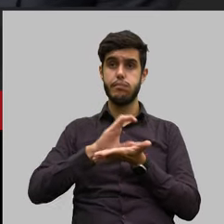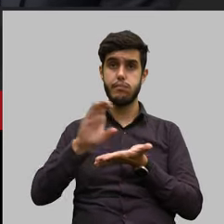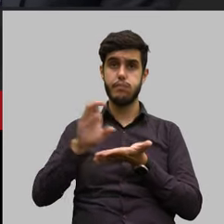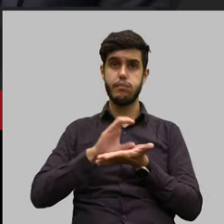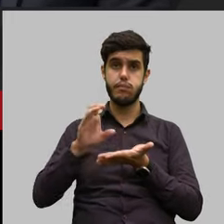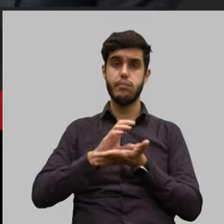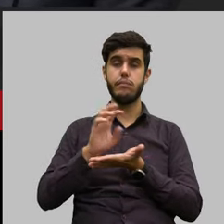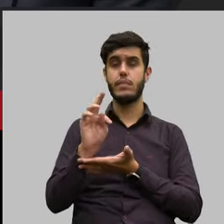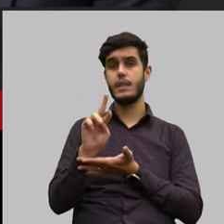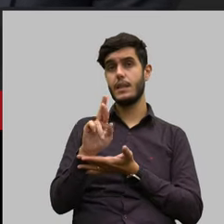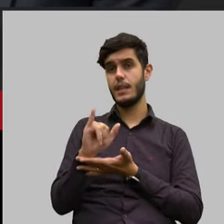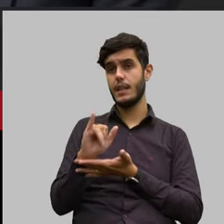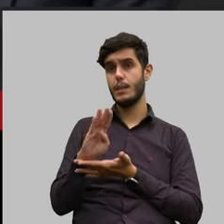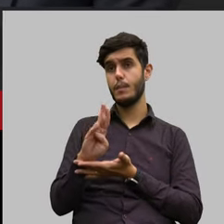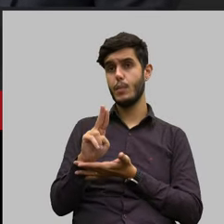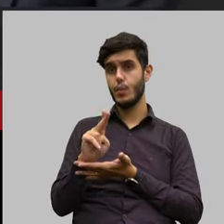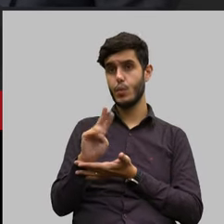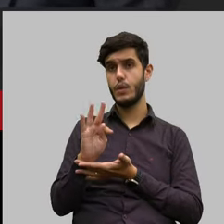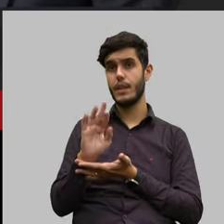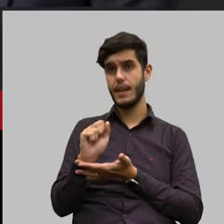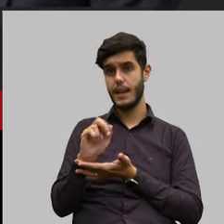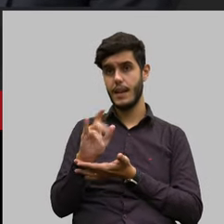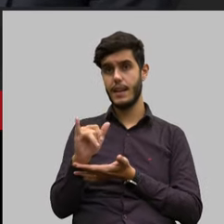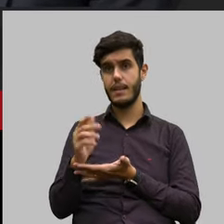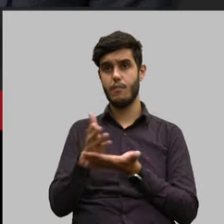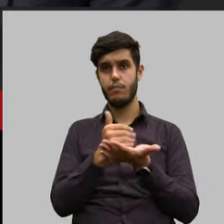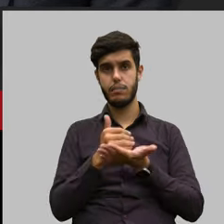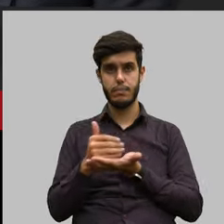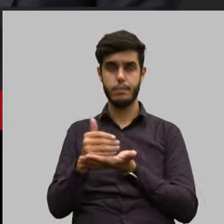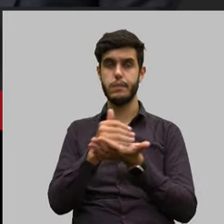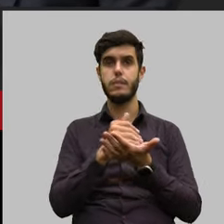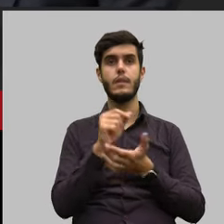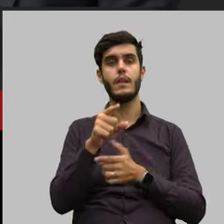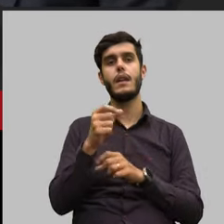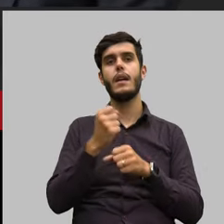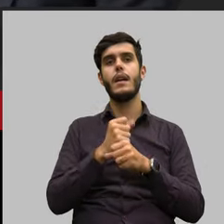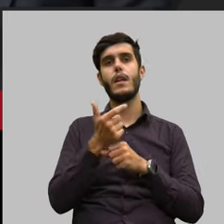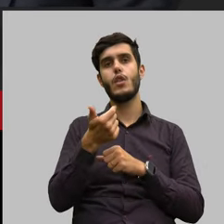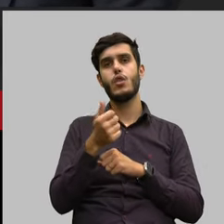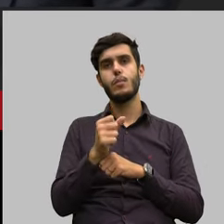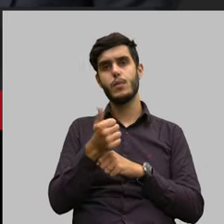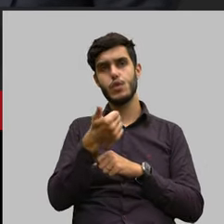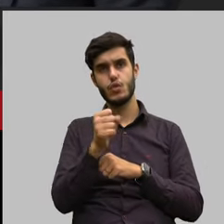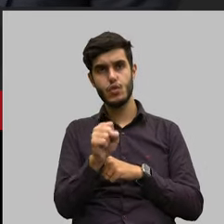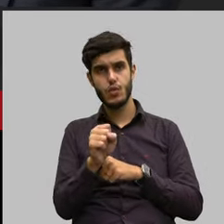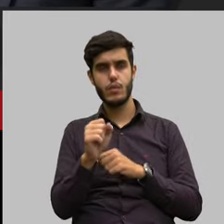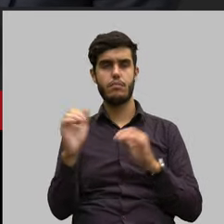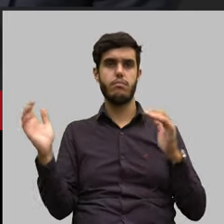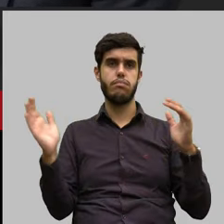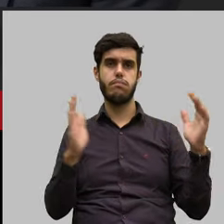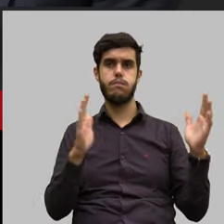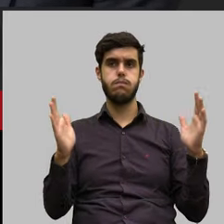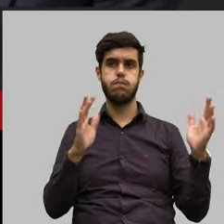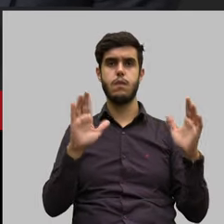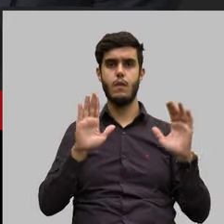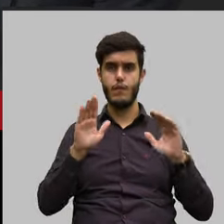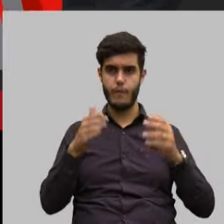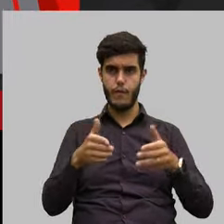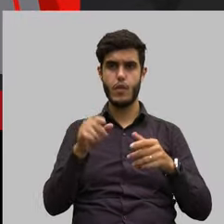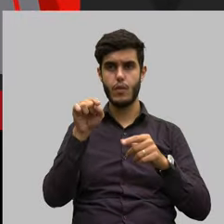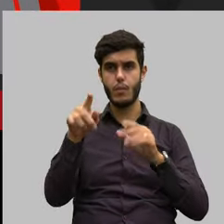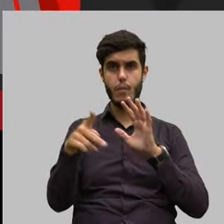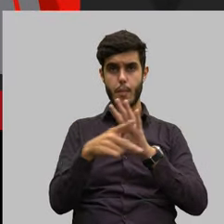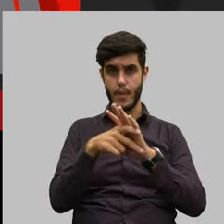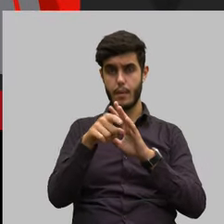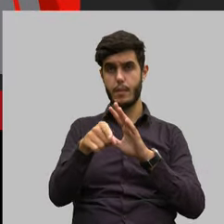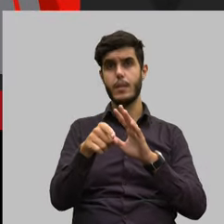Gerais ali um perfil desde 2018 e aqui eu queria focar principalmente na receita de cms